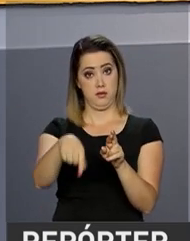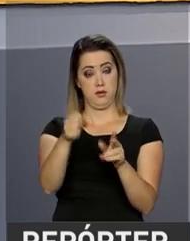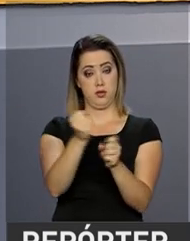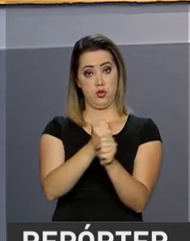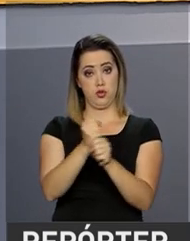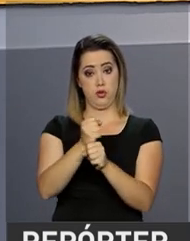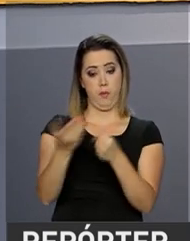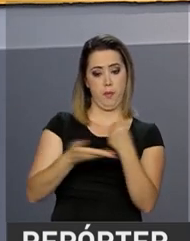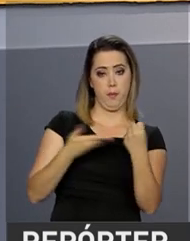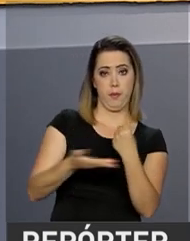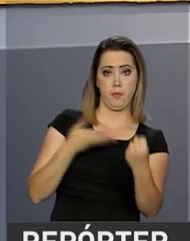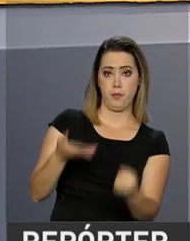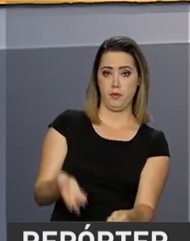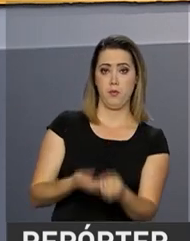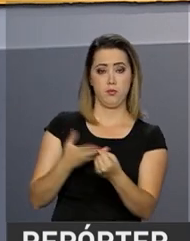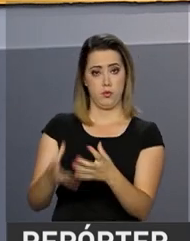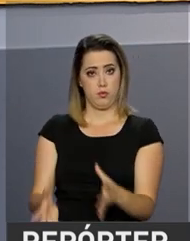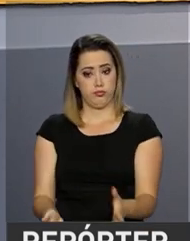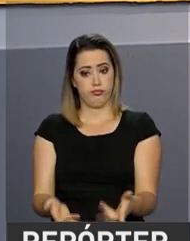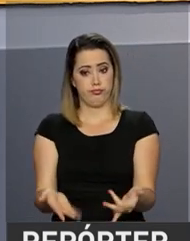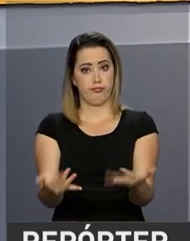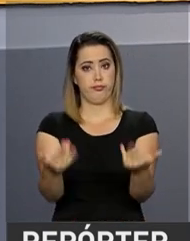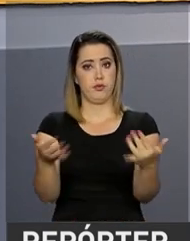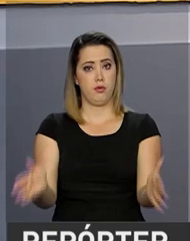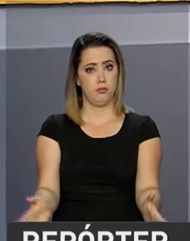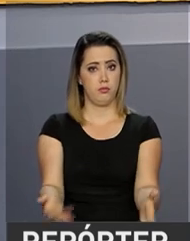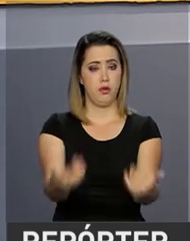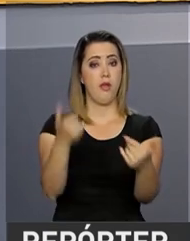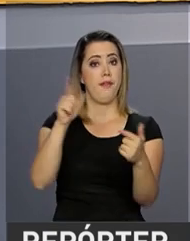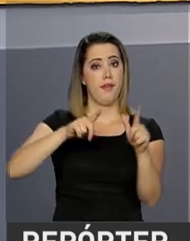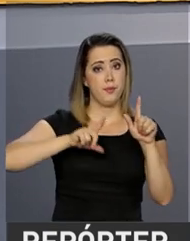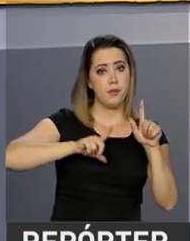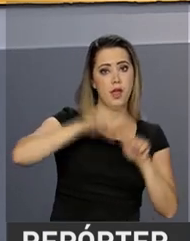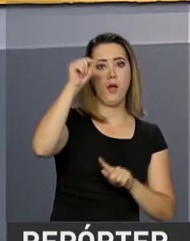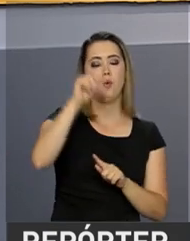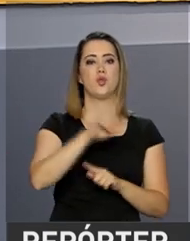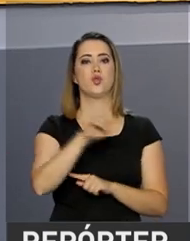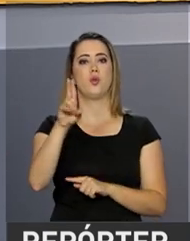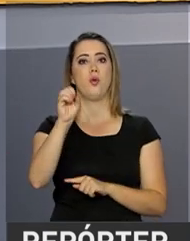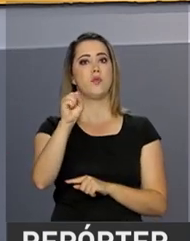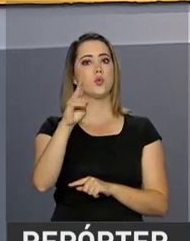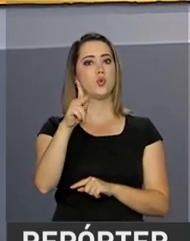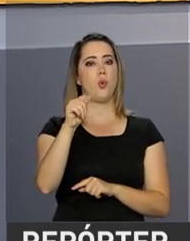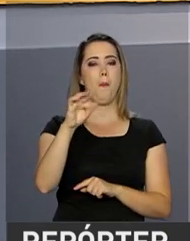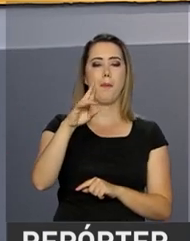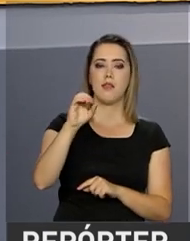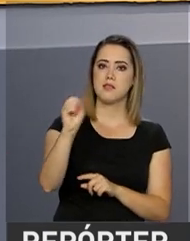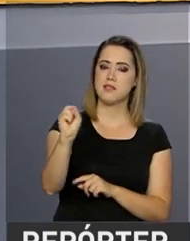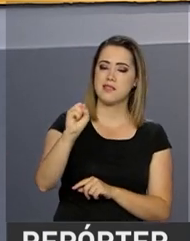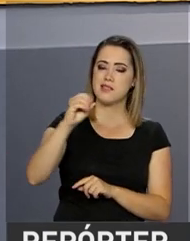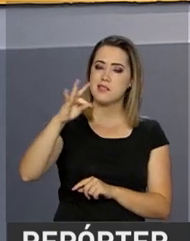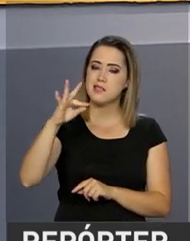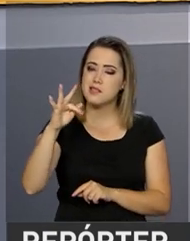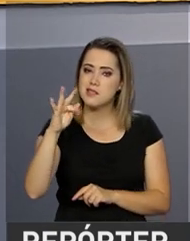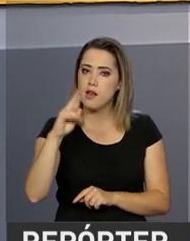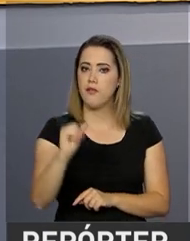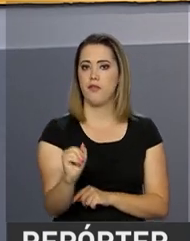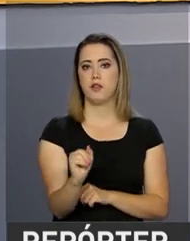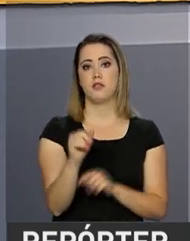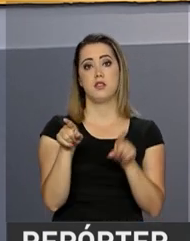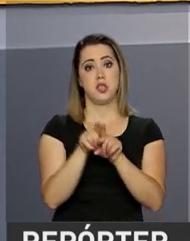ea expectativa é de recorde já a chamada de super safra a colheita do período 2016/2017